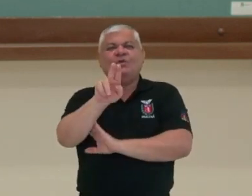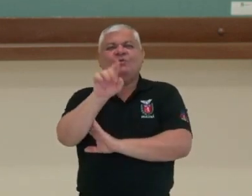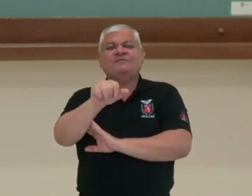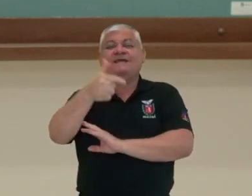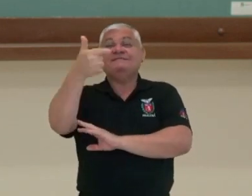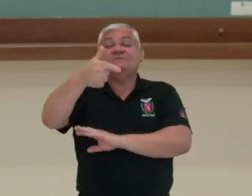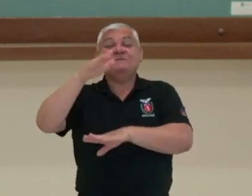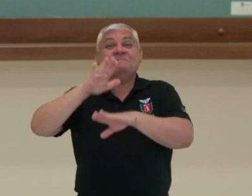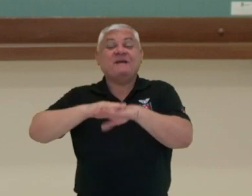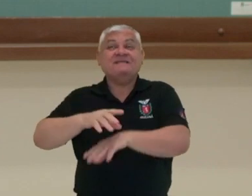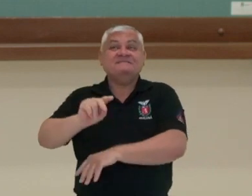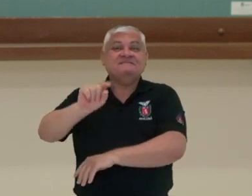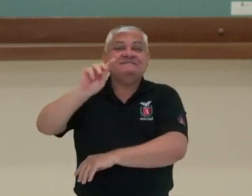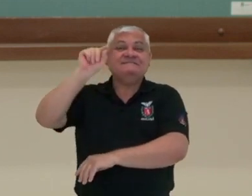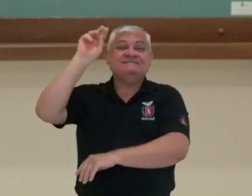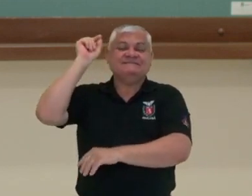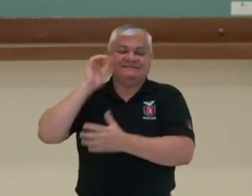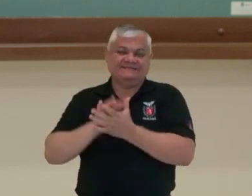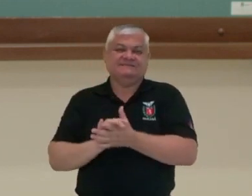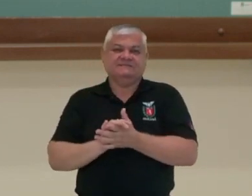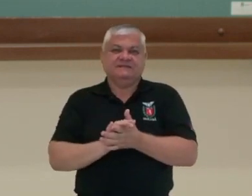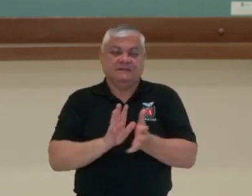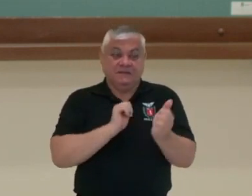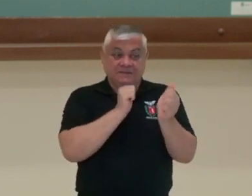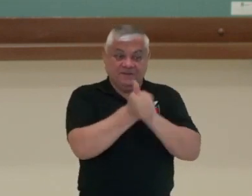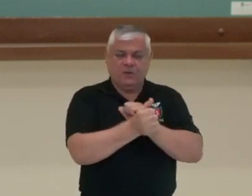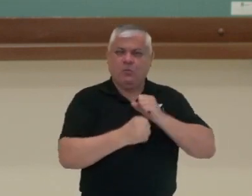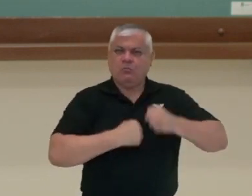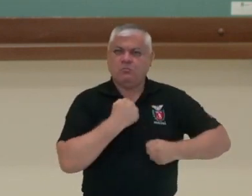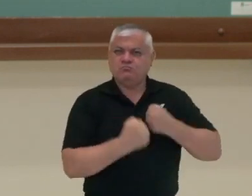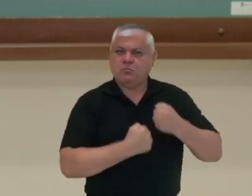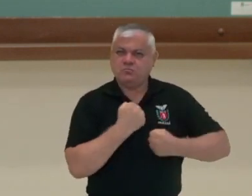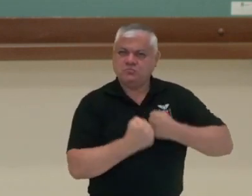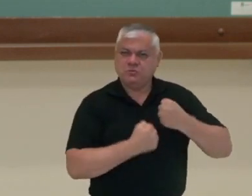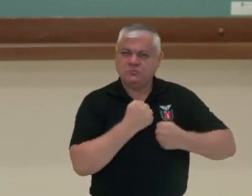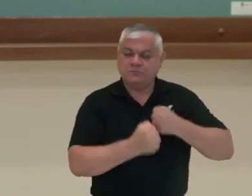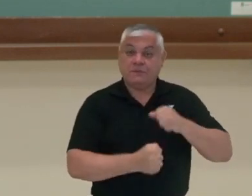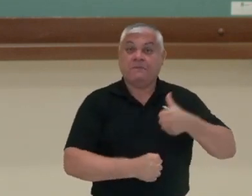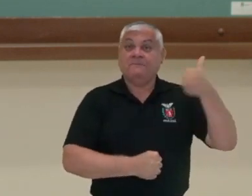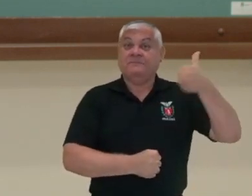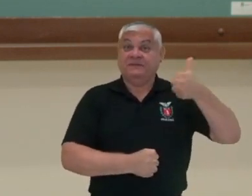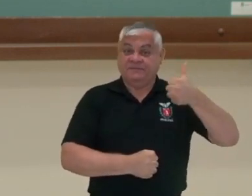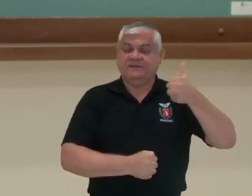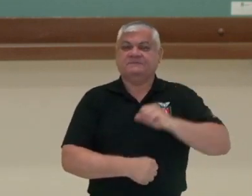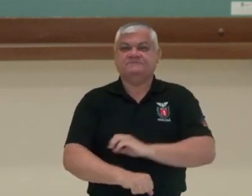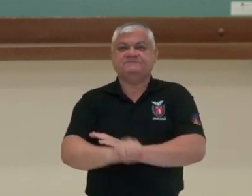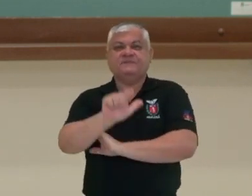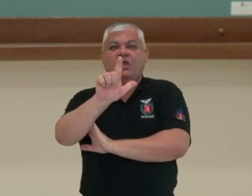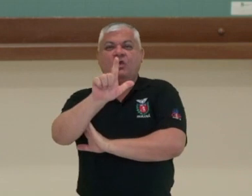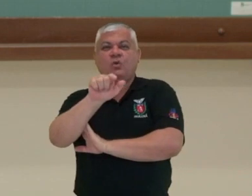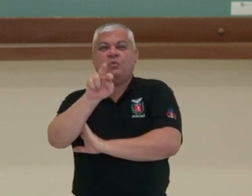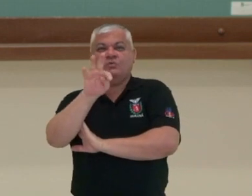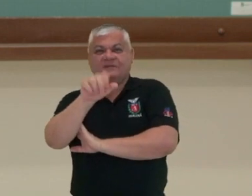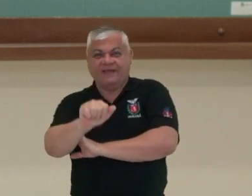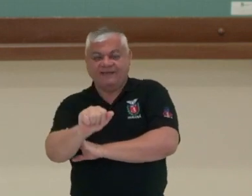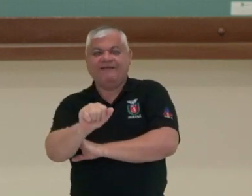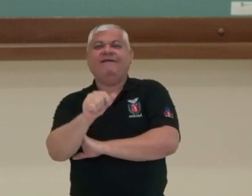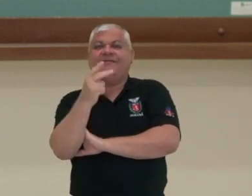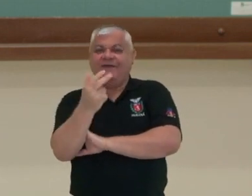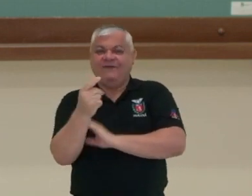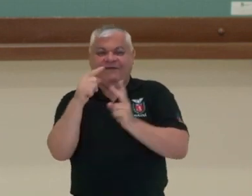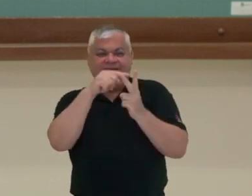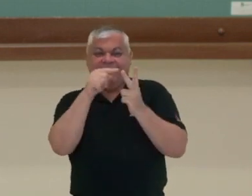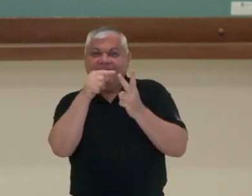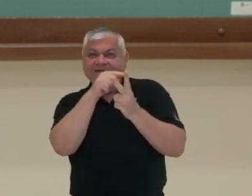comparar muito bem ao atletismo, tá? Porque tanto a luta quanto o atletismo estão